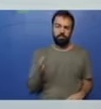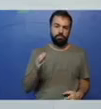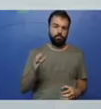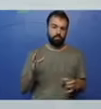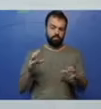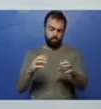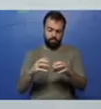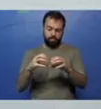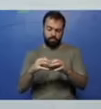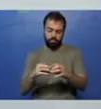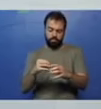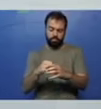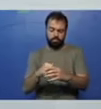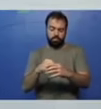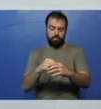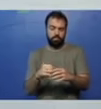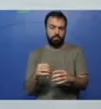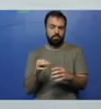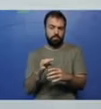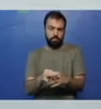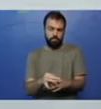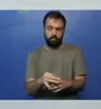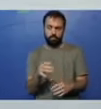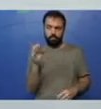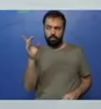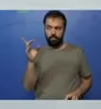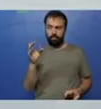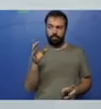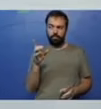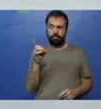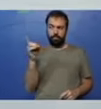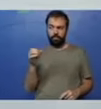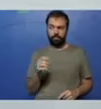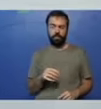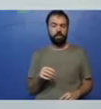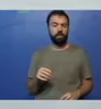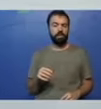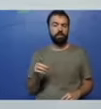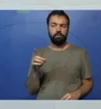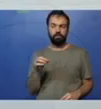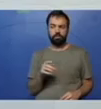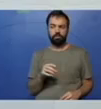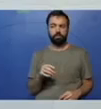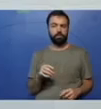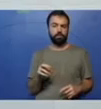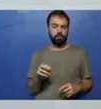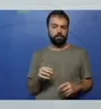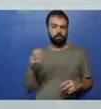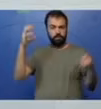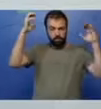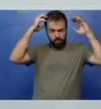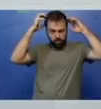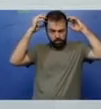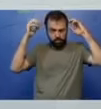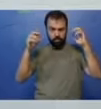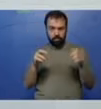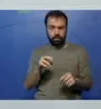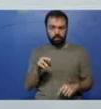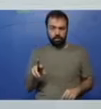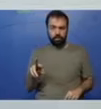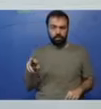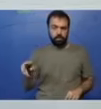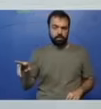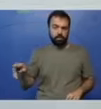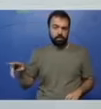negro. É só essa espécie, exclui totalmente os outros ursos, como o urso branco, urso pardo.